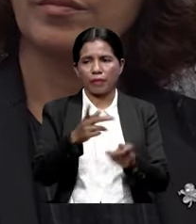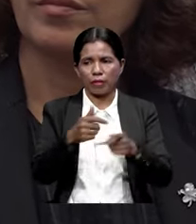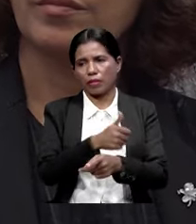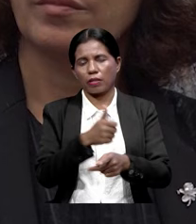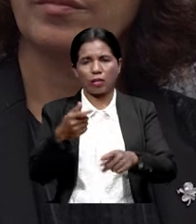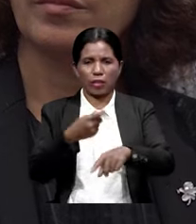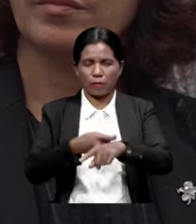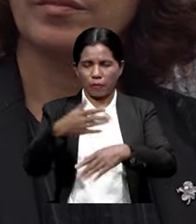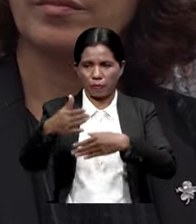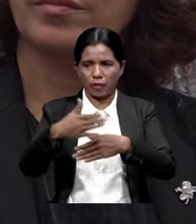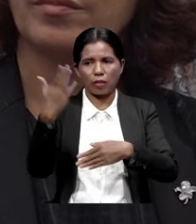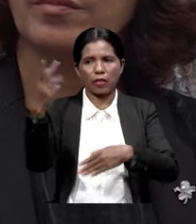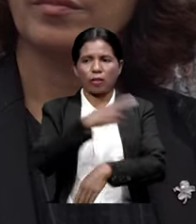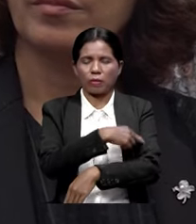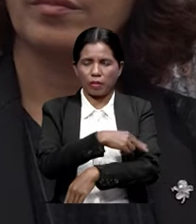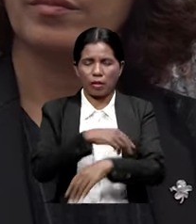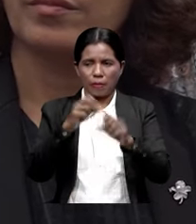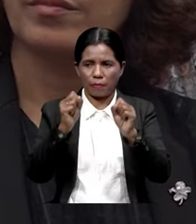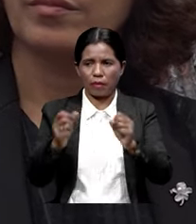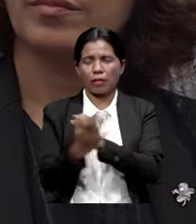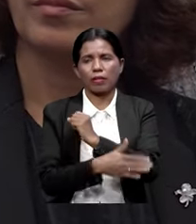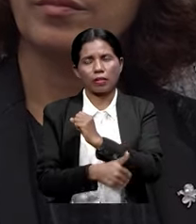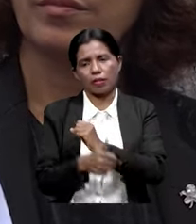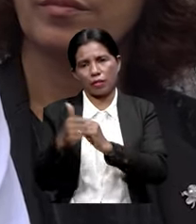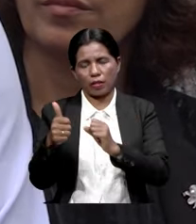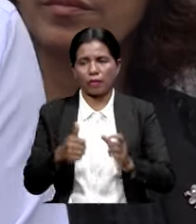tempo barra e hospital beli a relar com a eliu